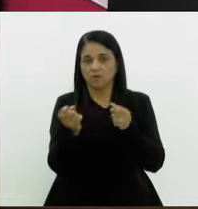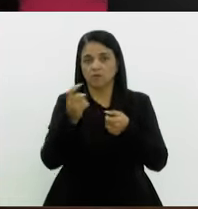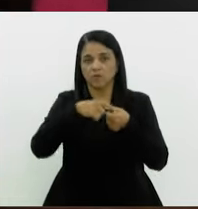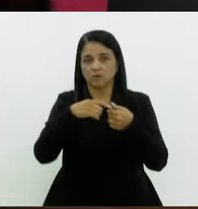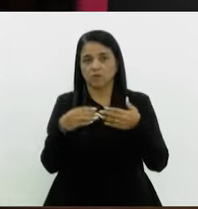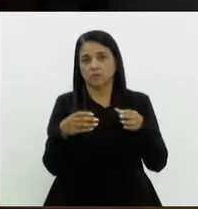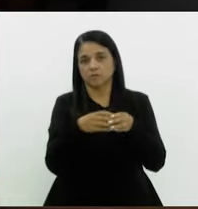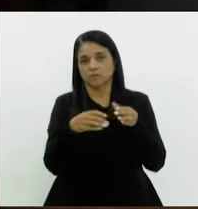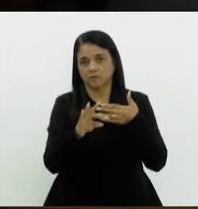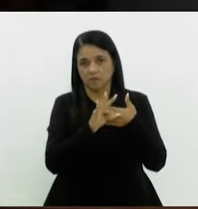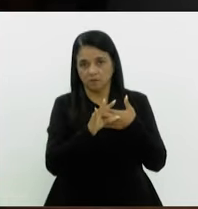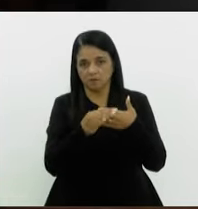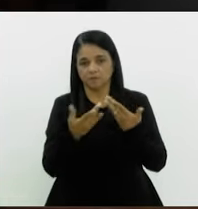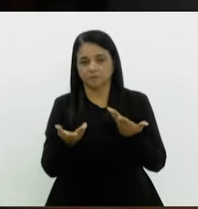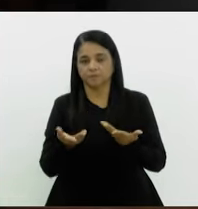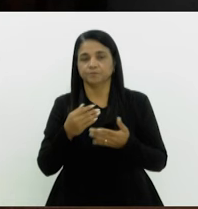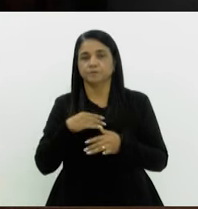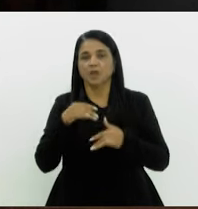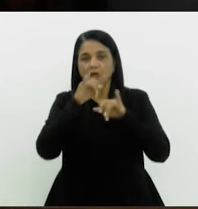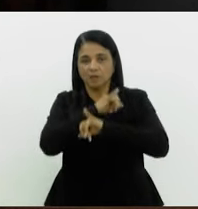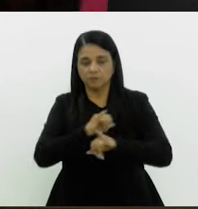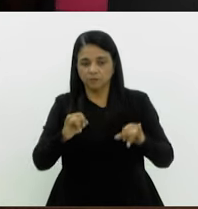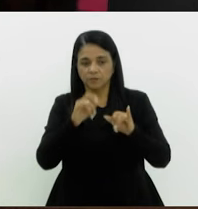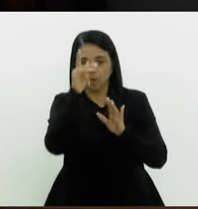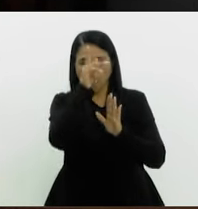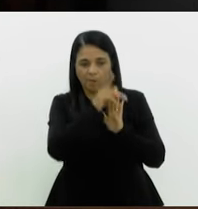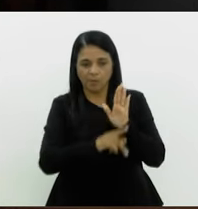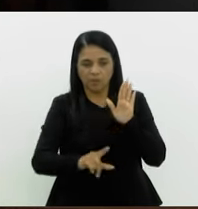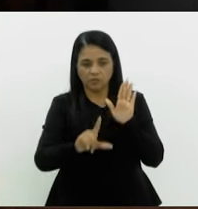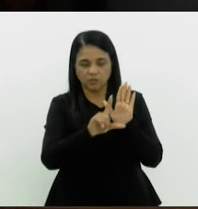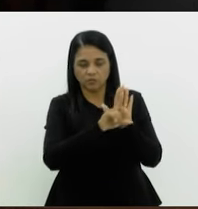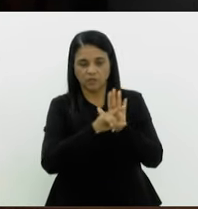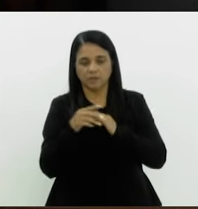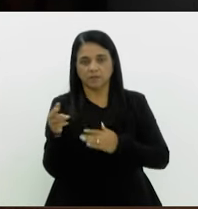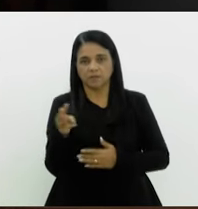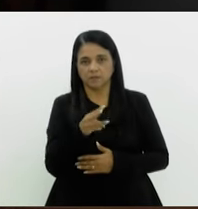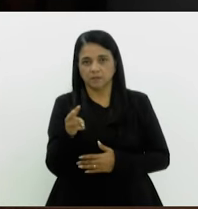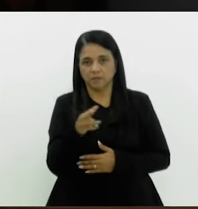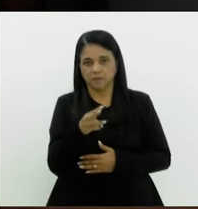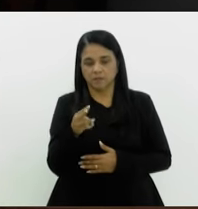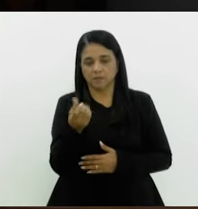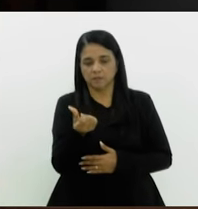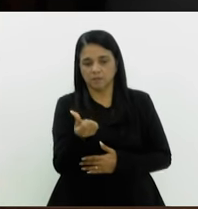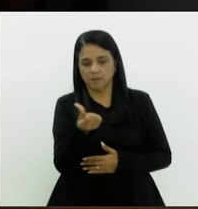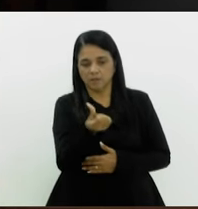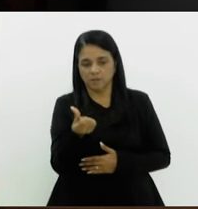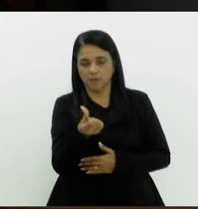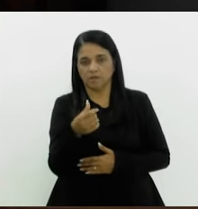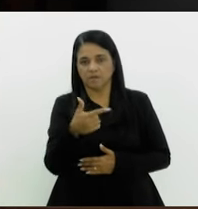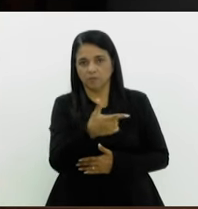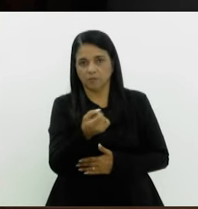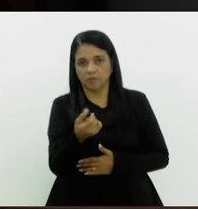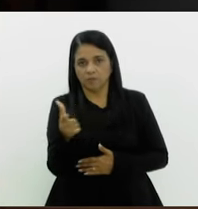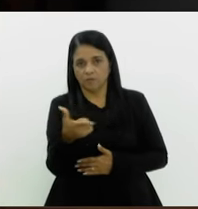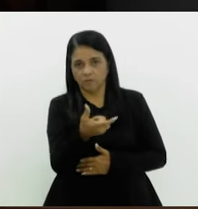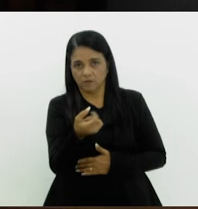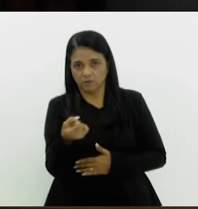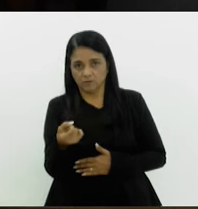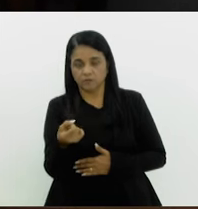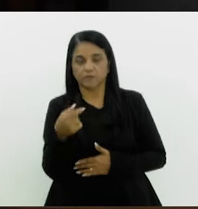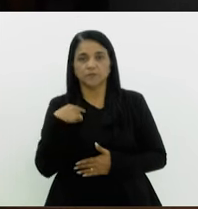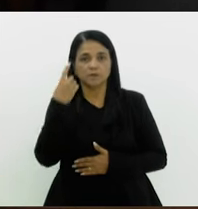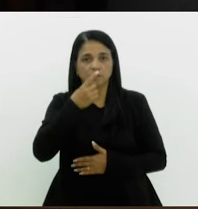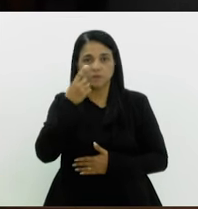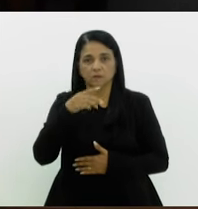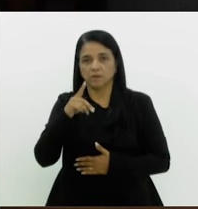às comissões técnicas. Anuncio projeto de lei número 3366 de 2020, de autoria do